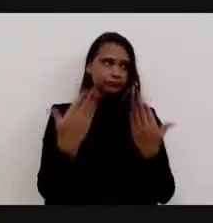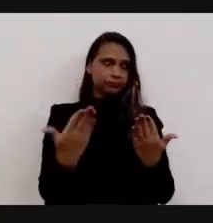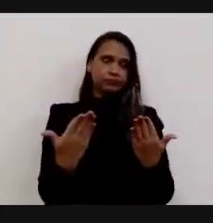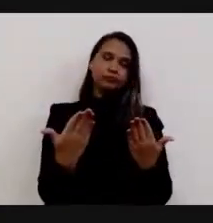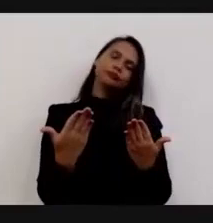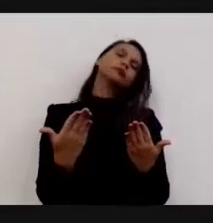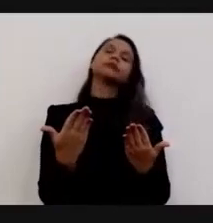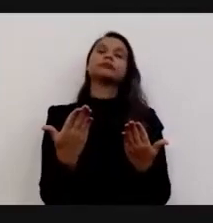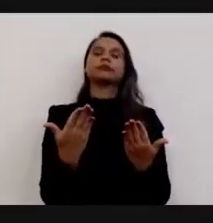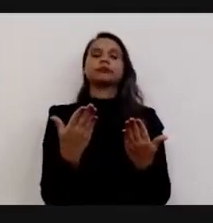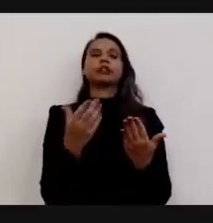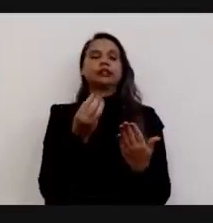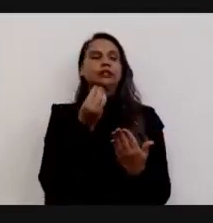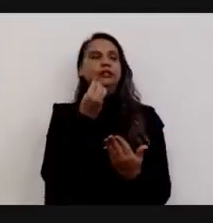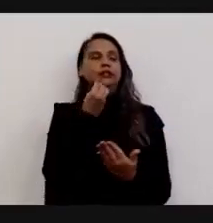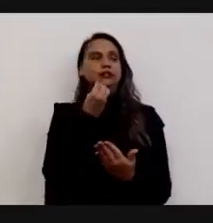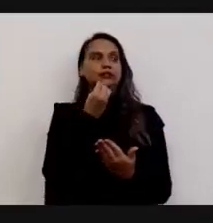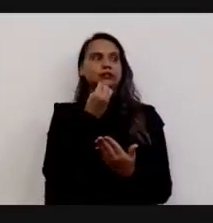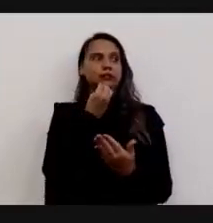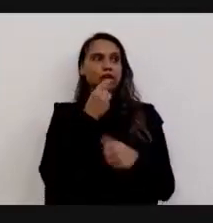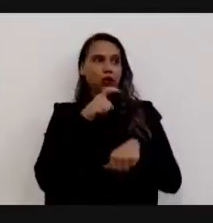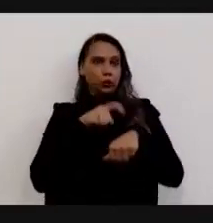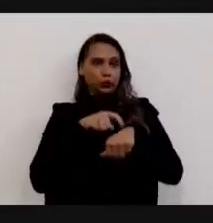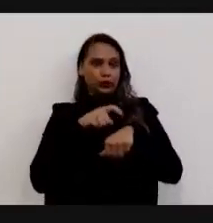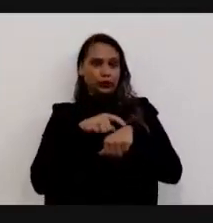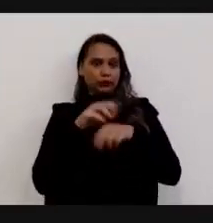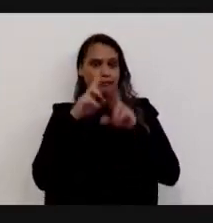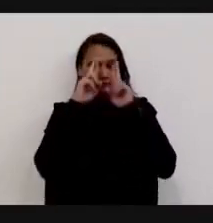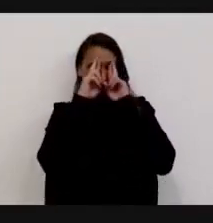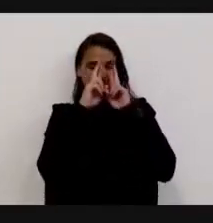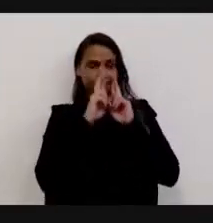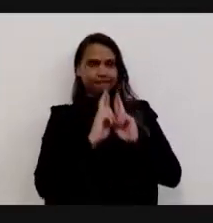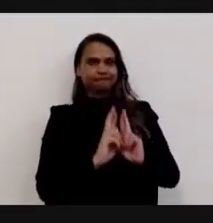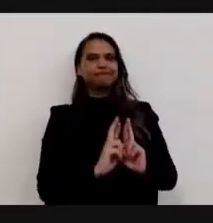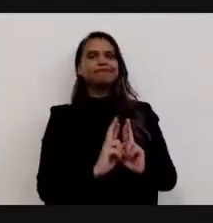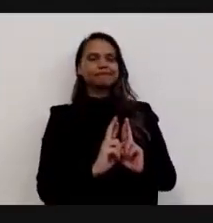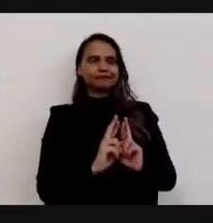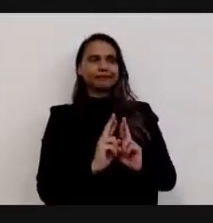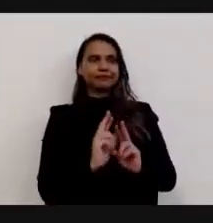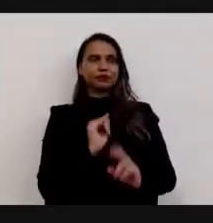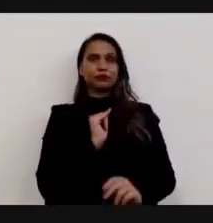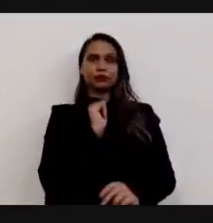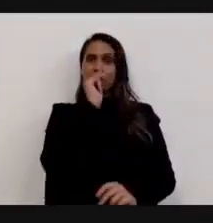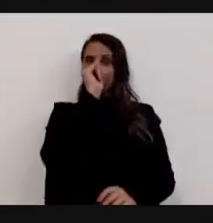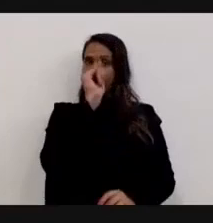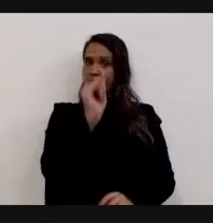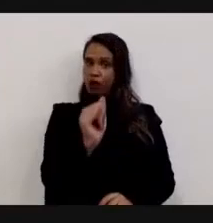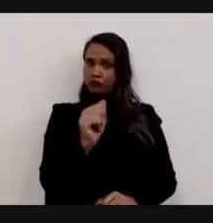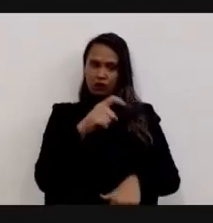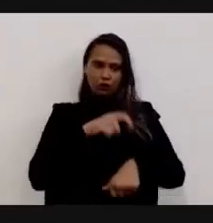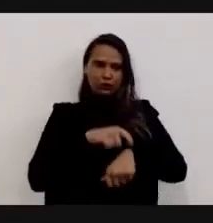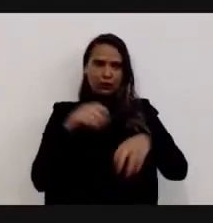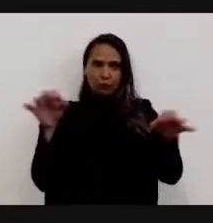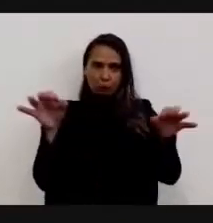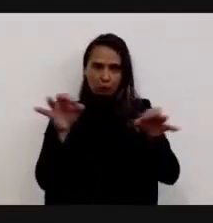tentar se limitar no tempo de 10 minutos. Eu vou avisar quando o tempo estiver esgotado.